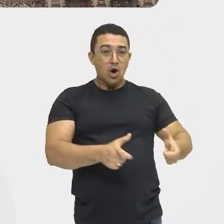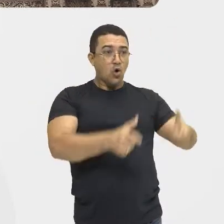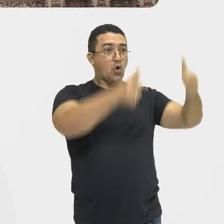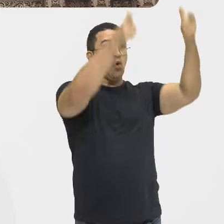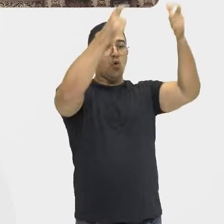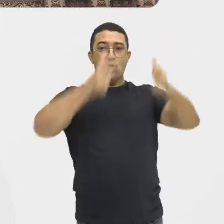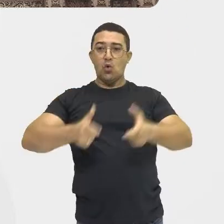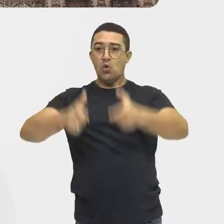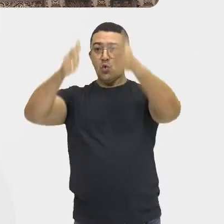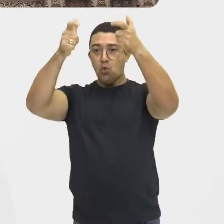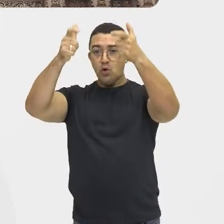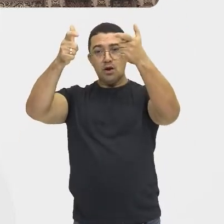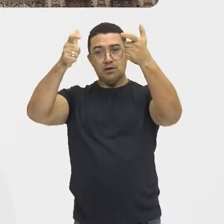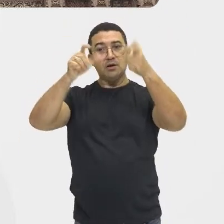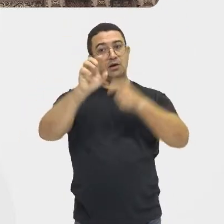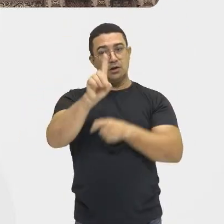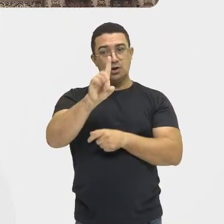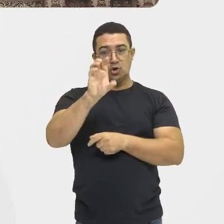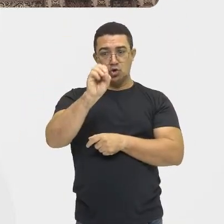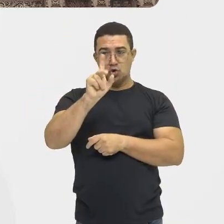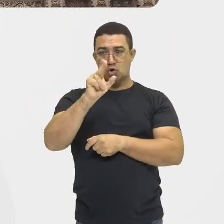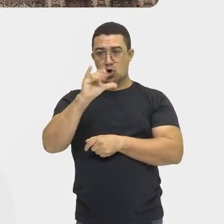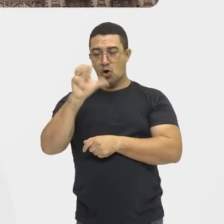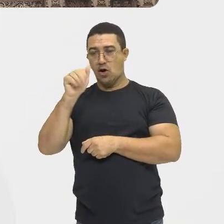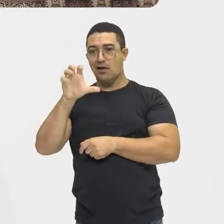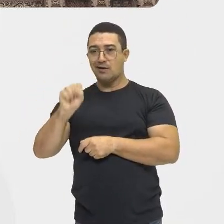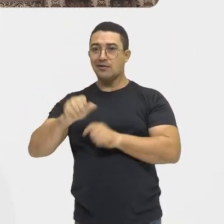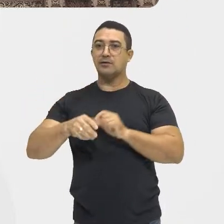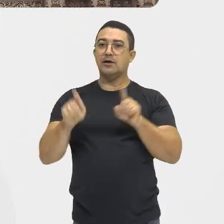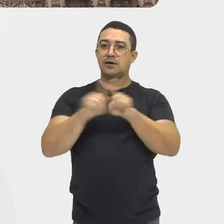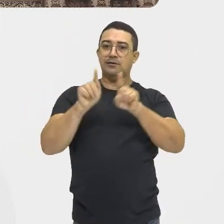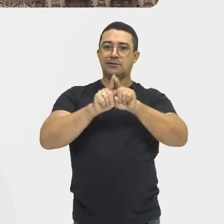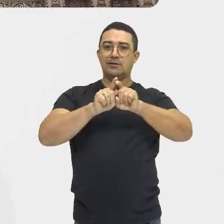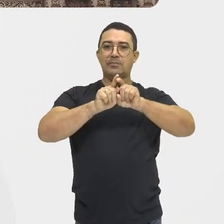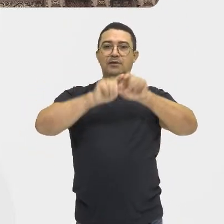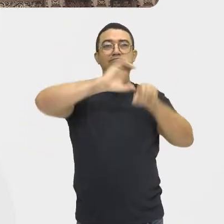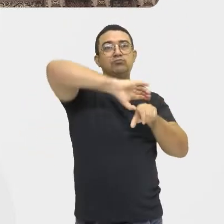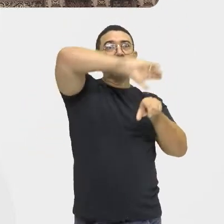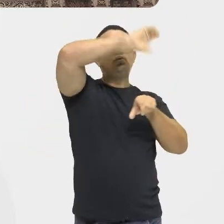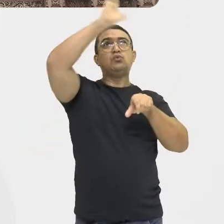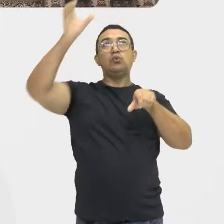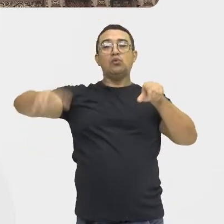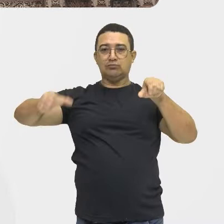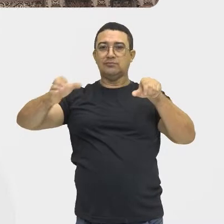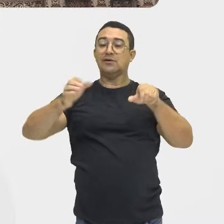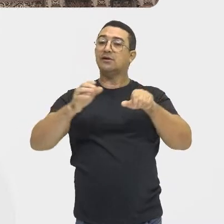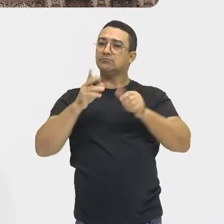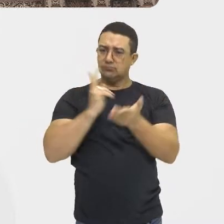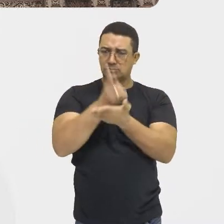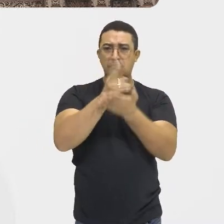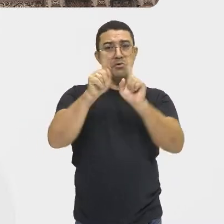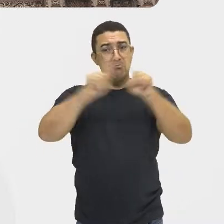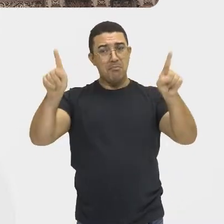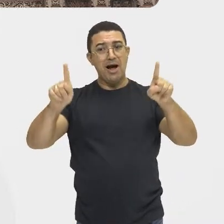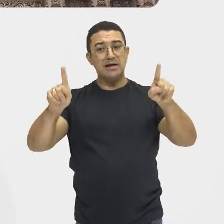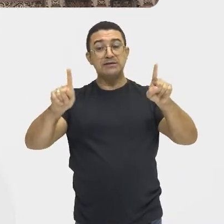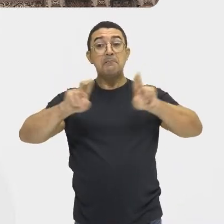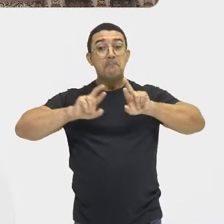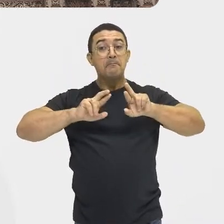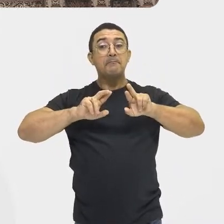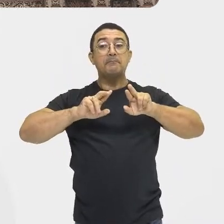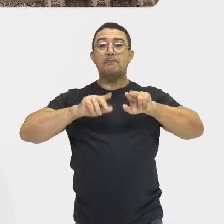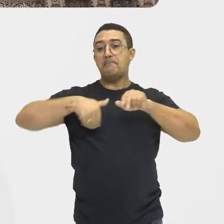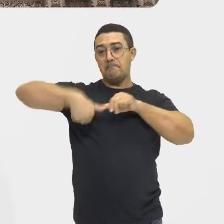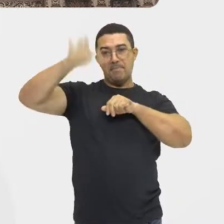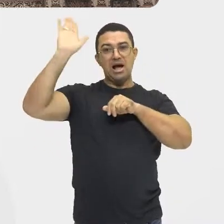dóricas, os frontões, tá? Os arcos, eles vão permanecer, só que com muito mais alegoria, com